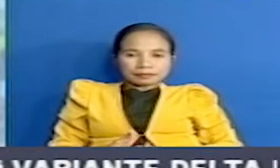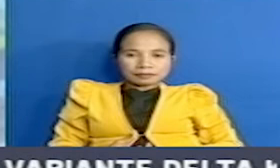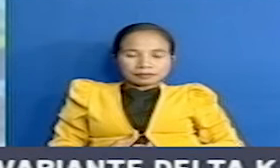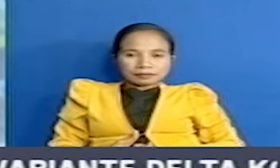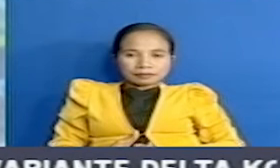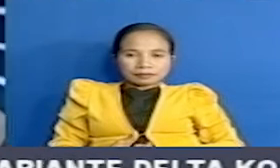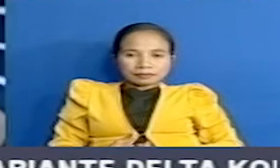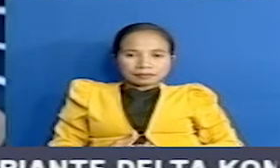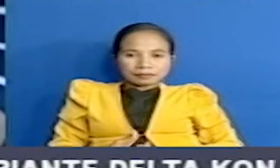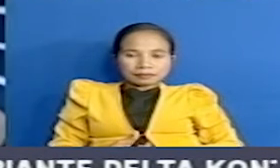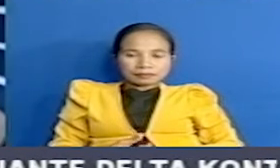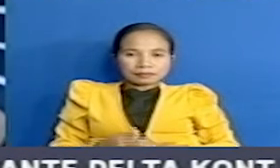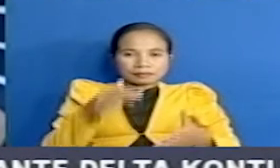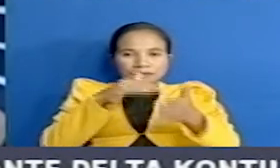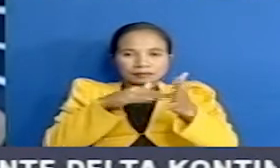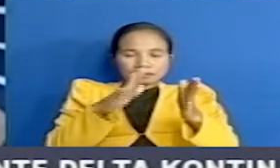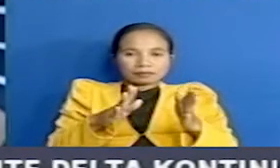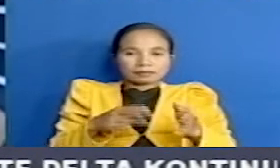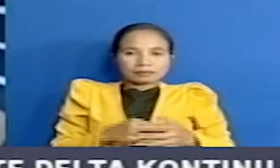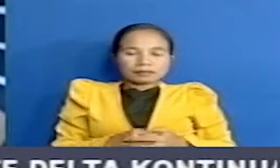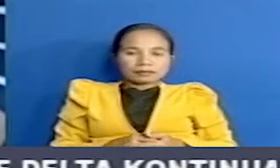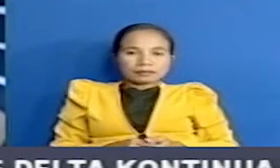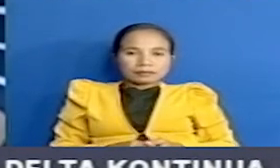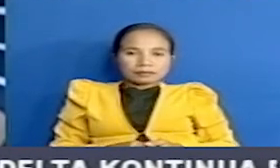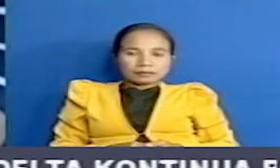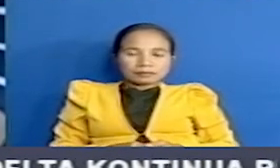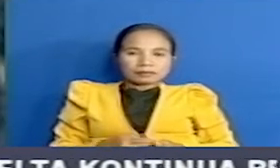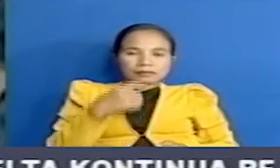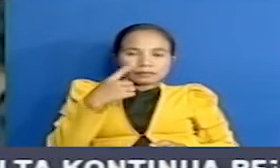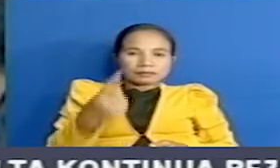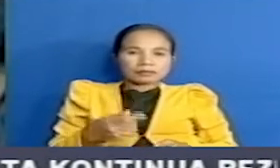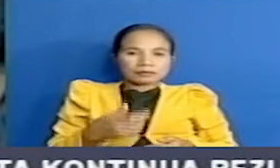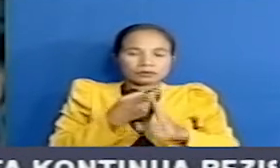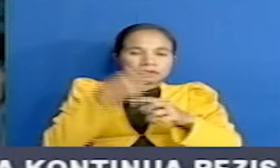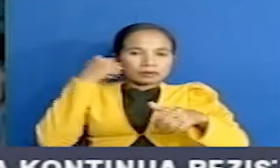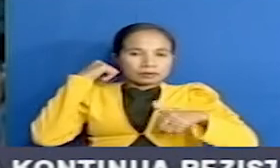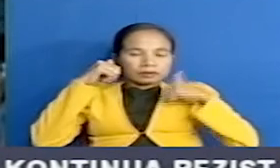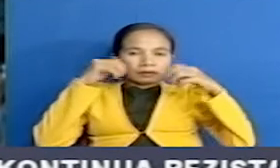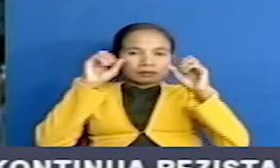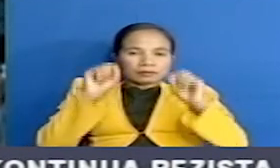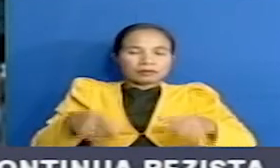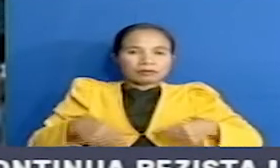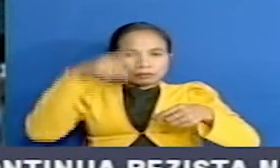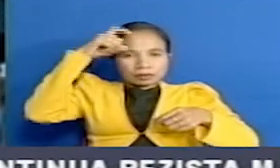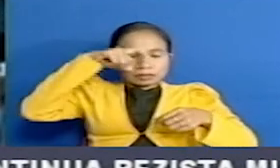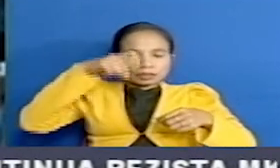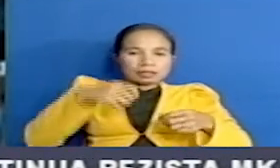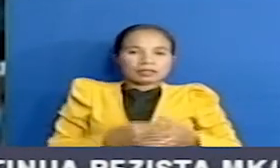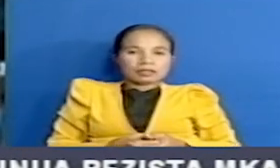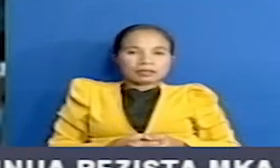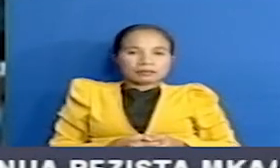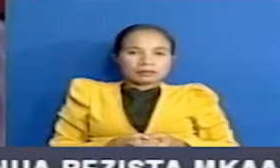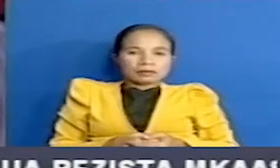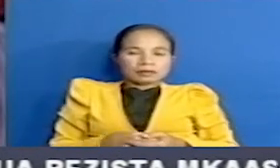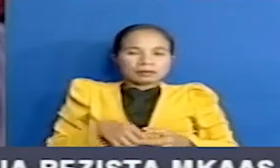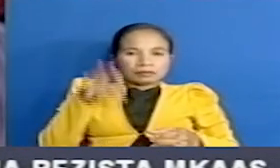very special. Estudante Lucila Fátima Amaral Hateteng, lihose atividade né, pelo foco conhecimento ba votante fun